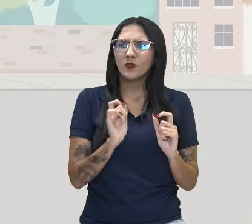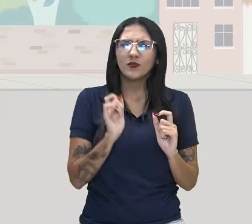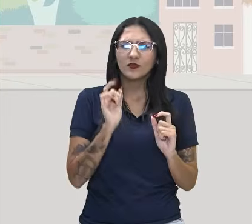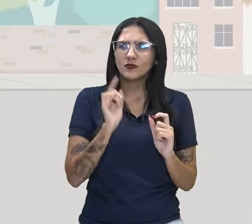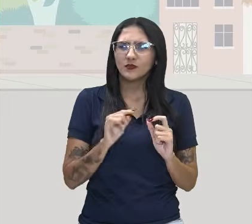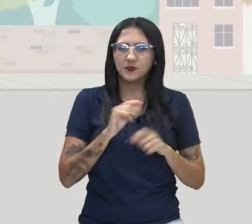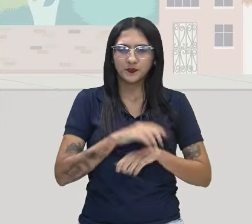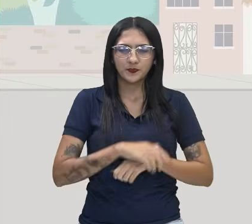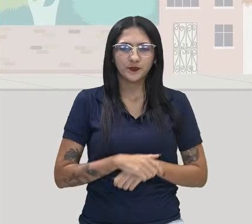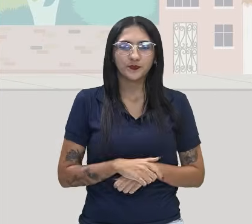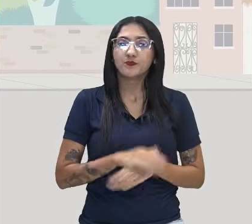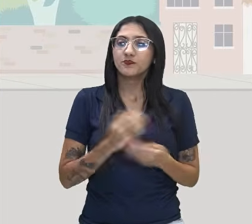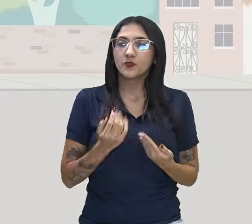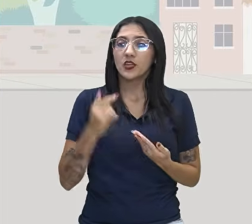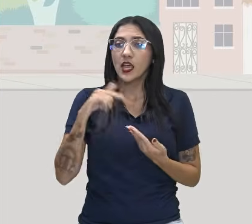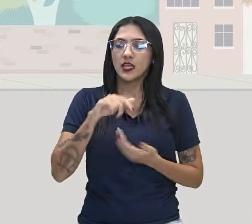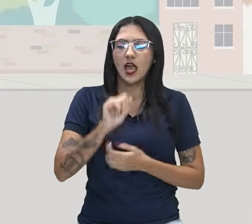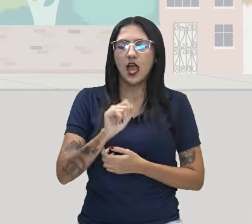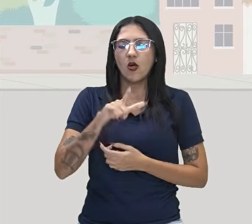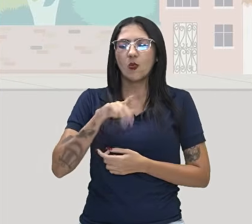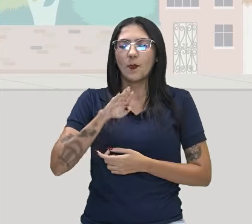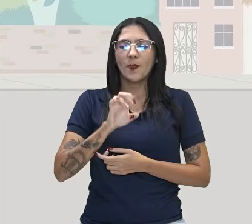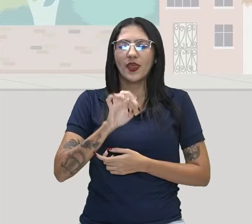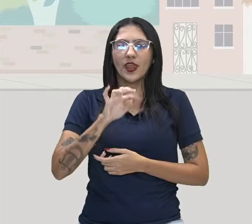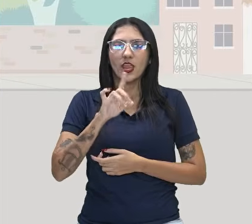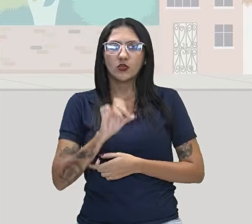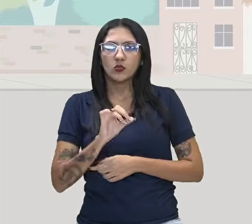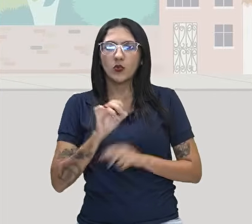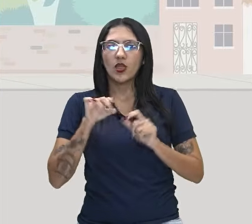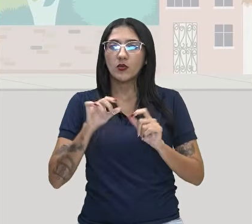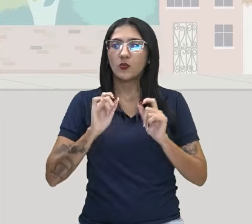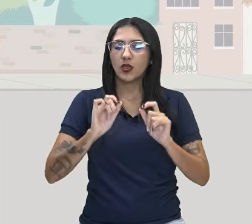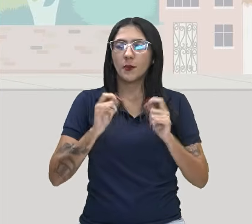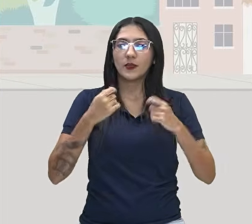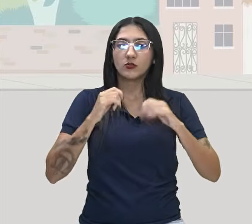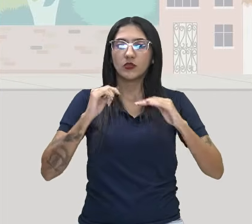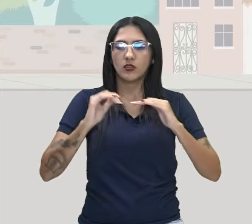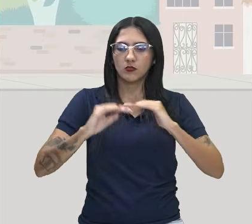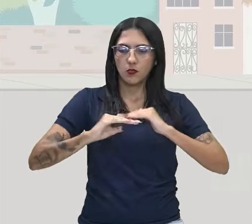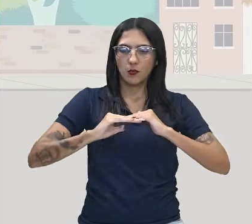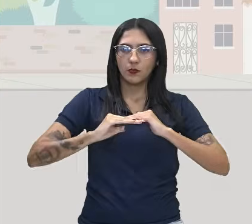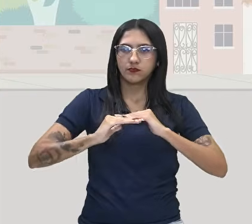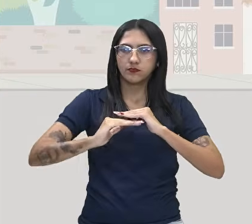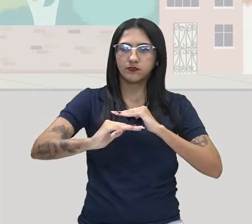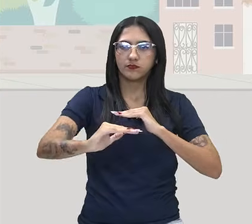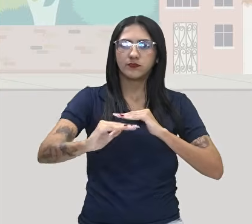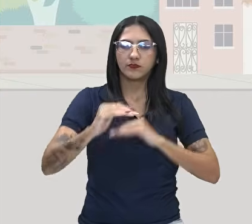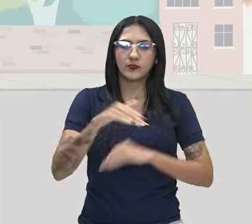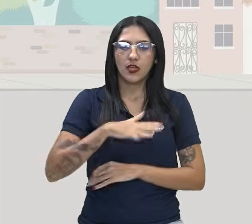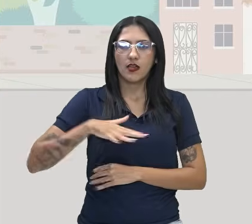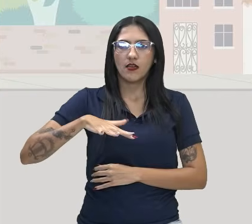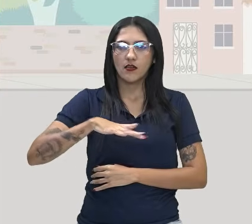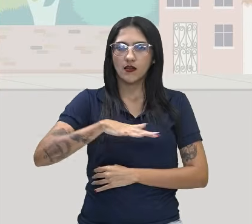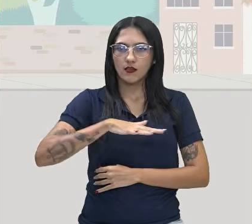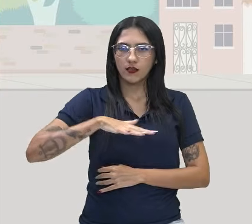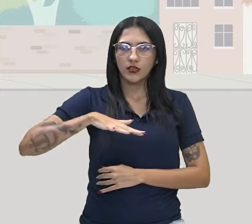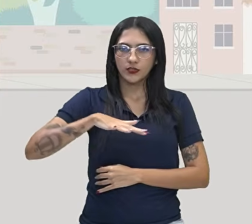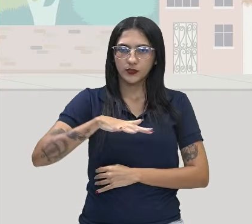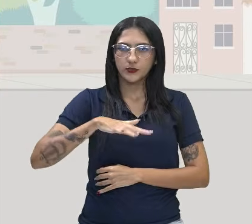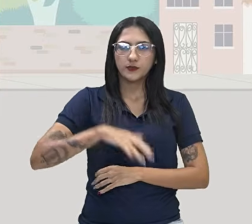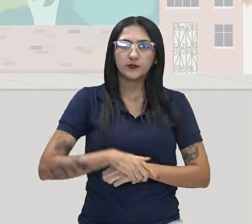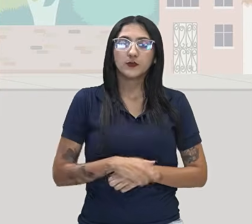O albedo depende do quê? Do solo, da superfície terrestre, tá?